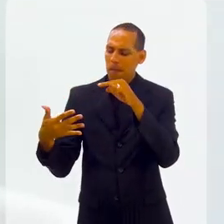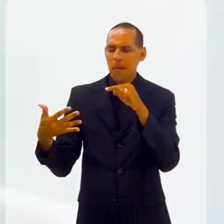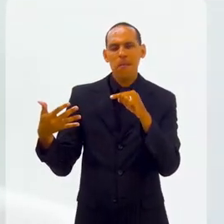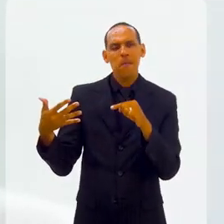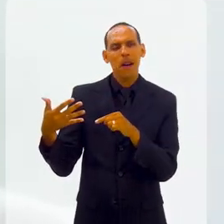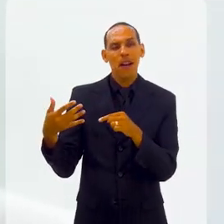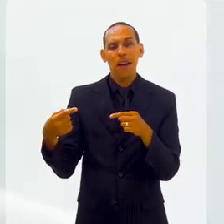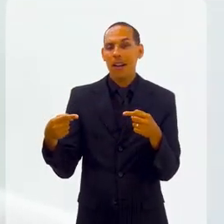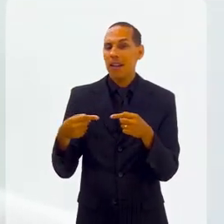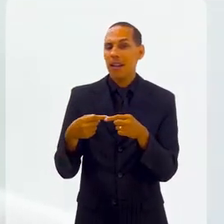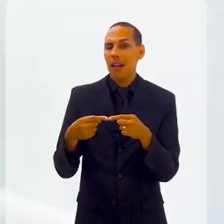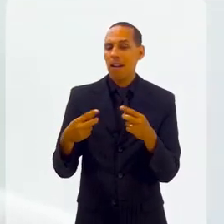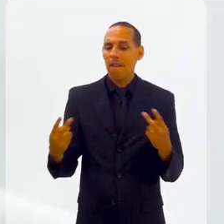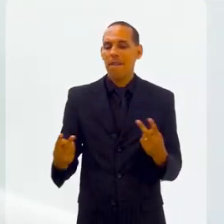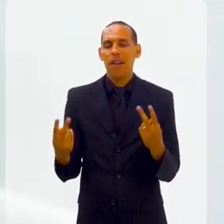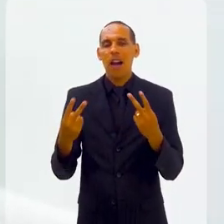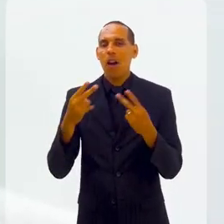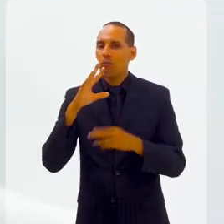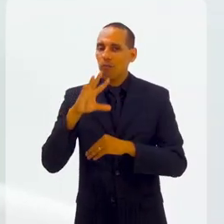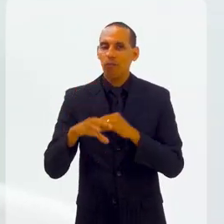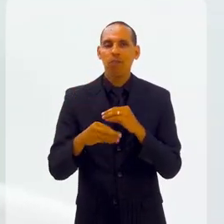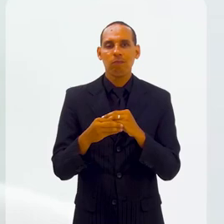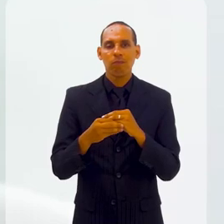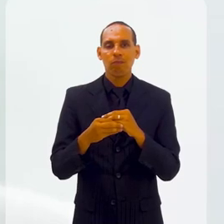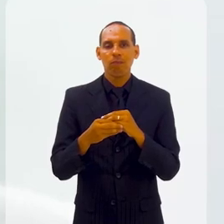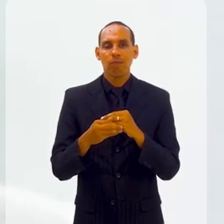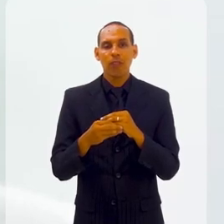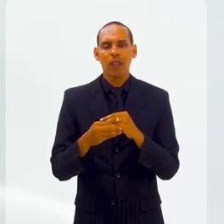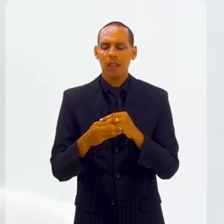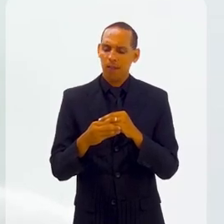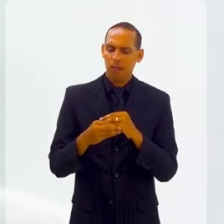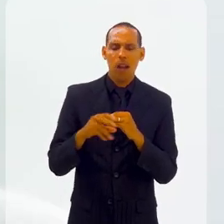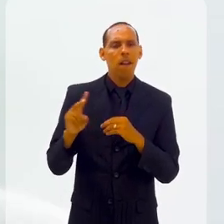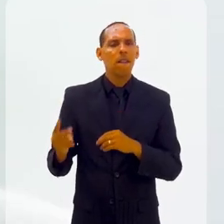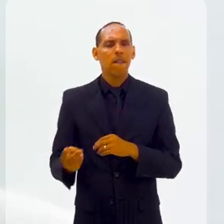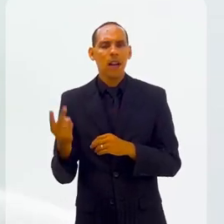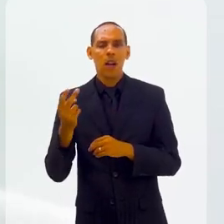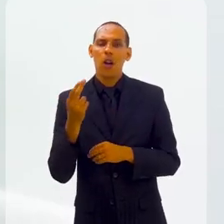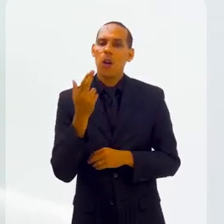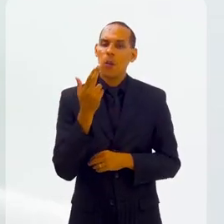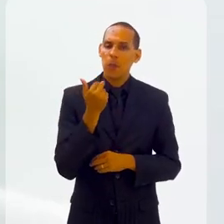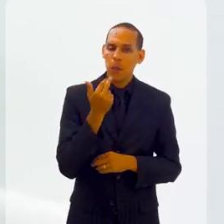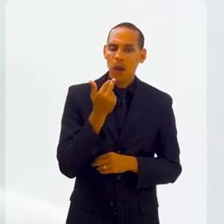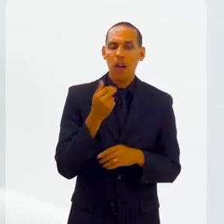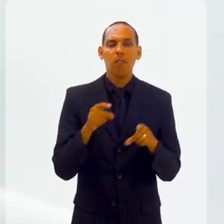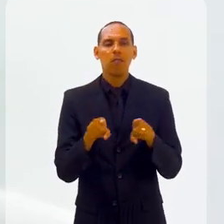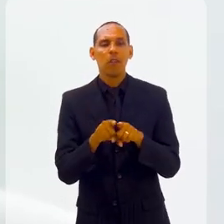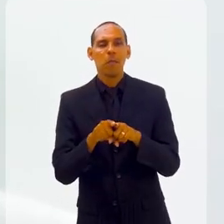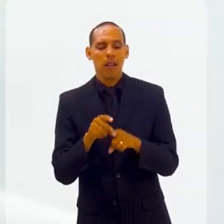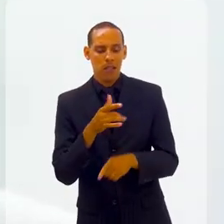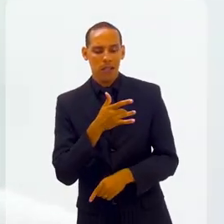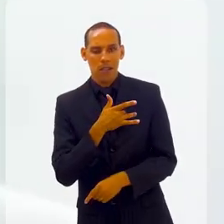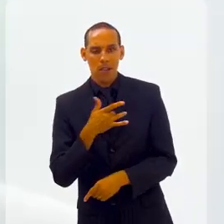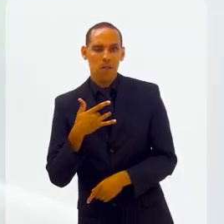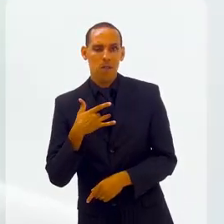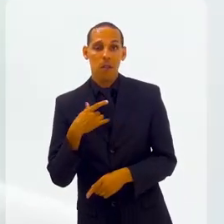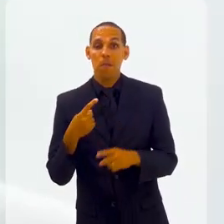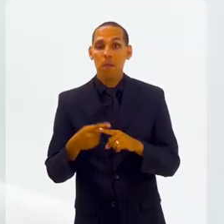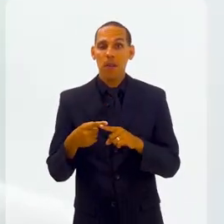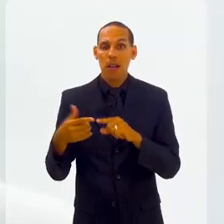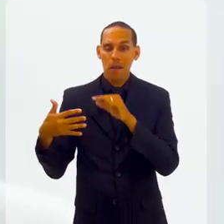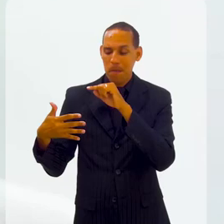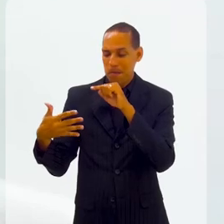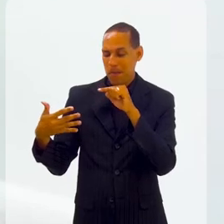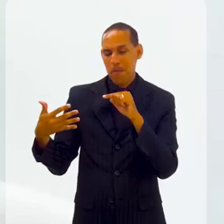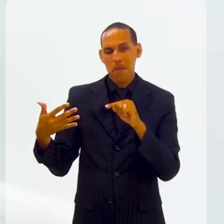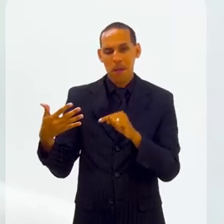atributos relacionados com agregação de valor nos aspectos tanto nutricionais quanto Associados à saúde uma